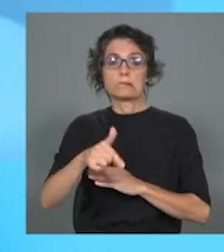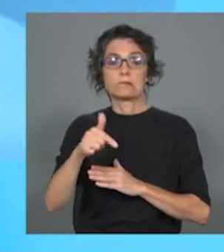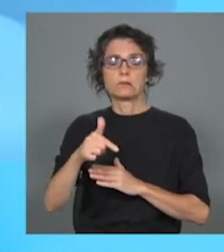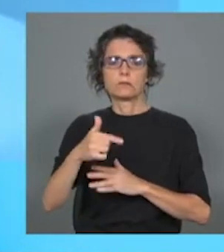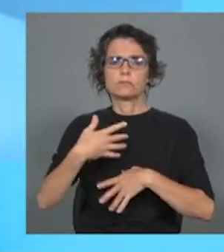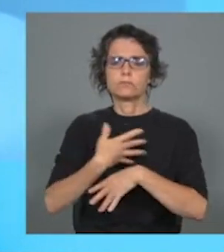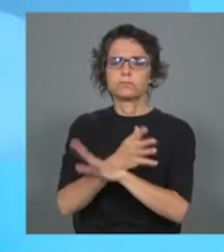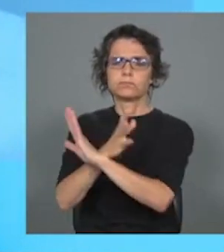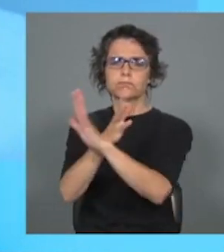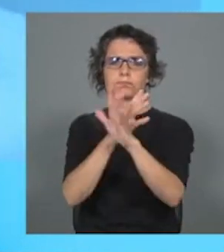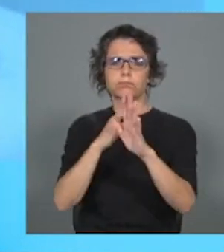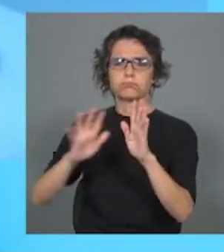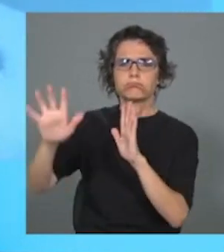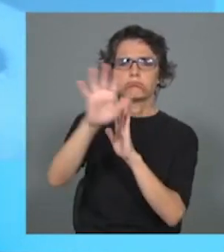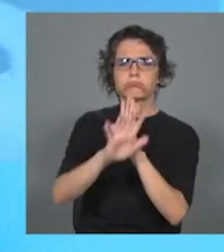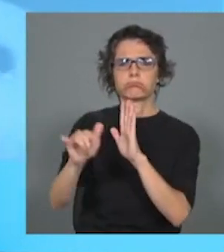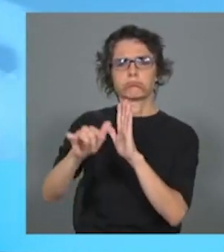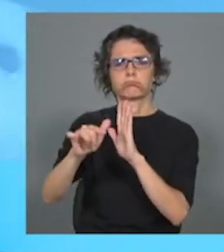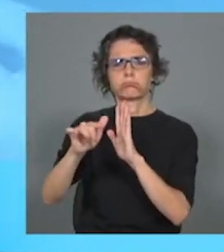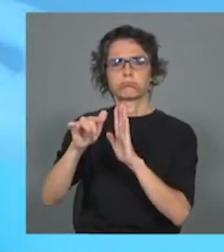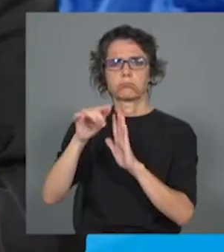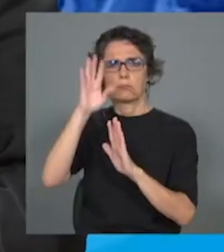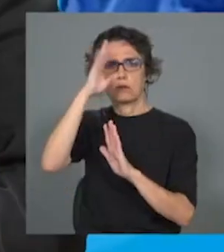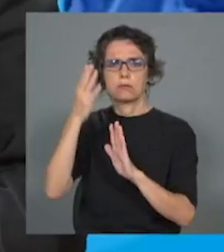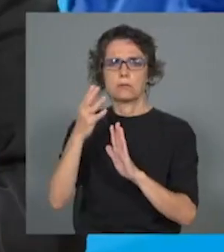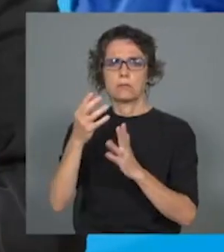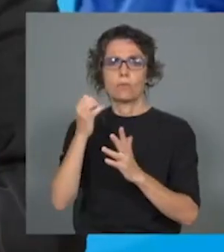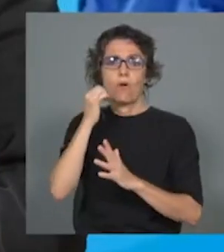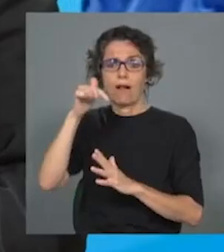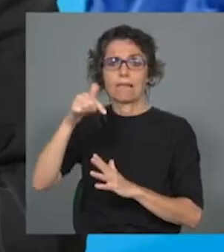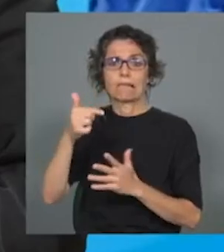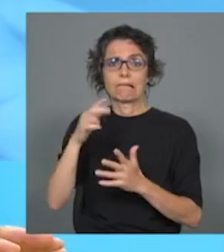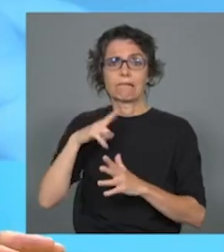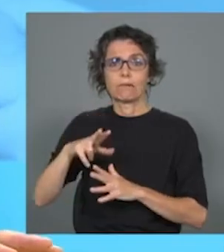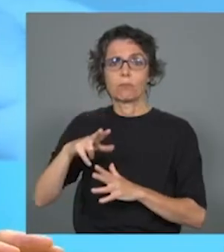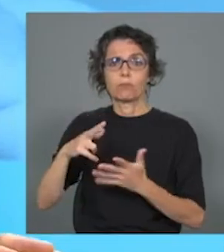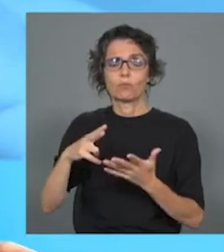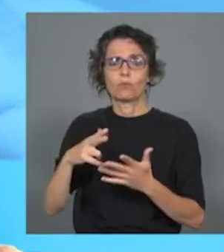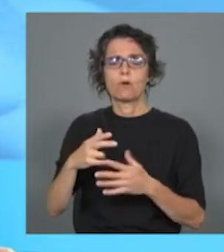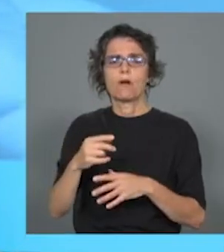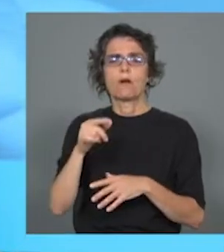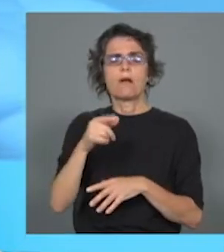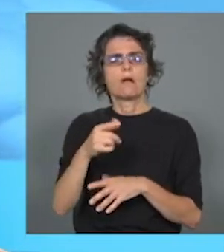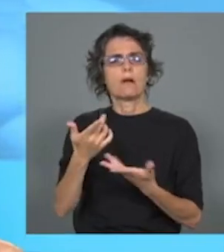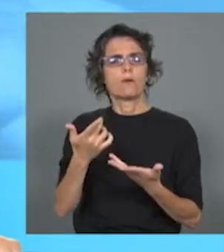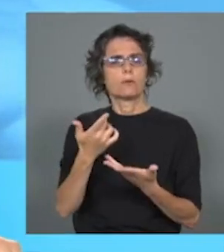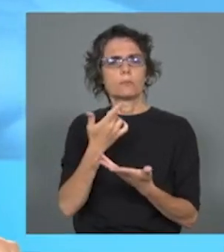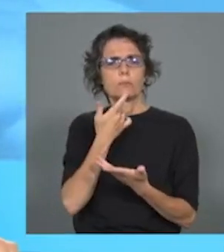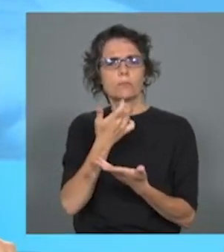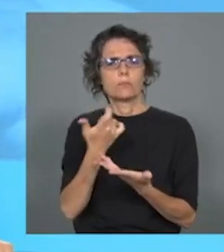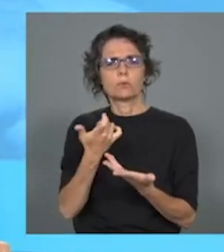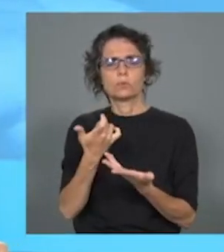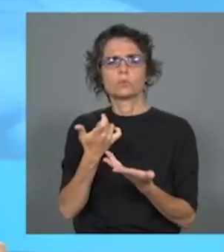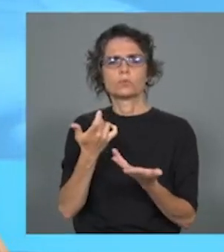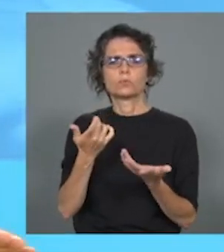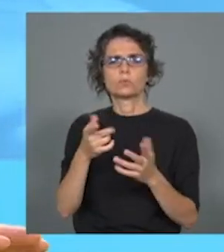incêndios se agrava em Portugal. E começamos a pedir para começar percebendo pelo reconhecimento que é devido a estes soldados